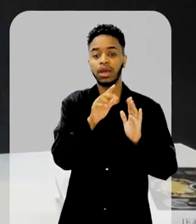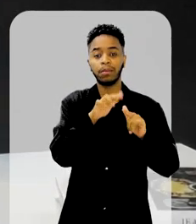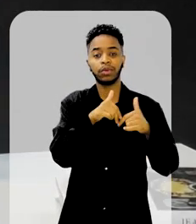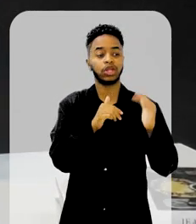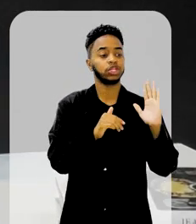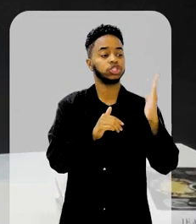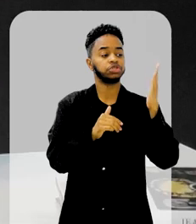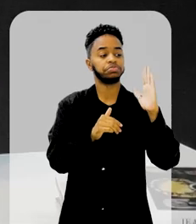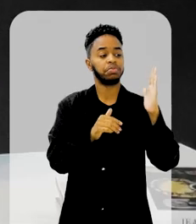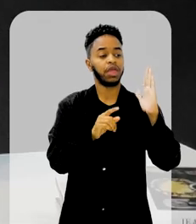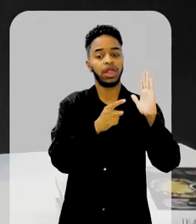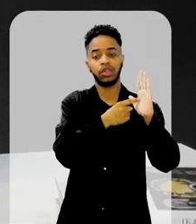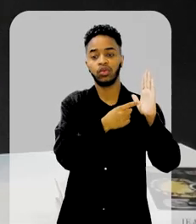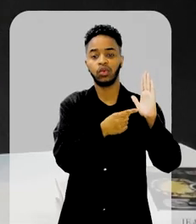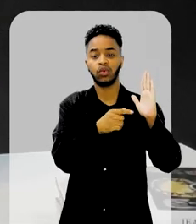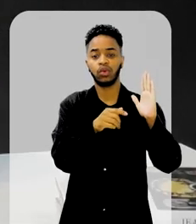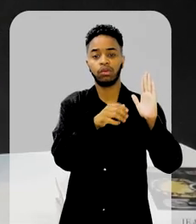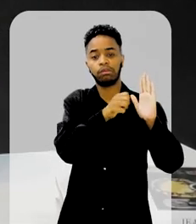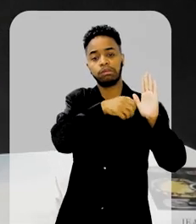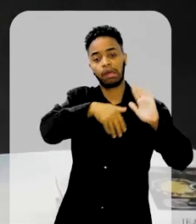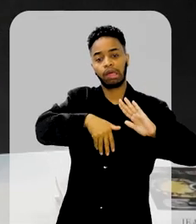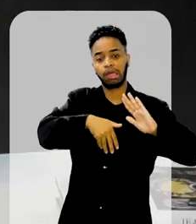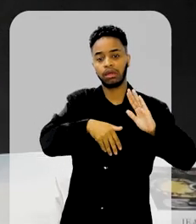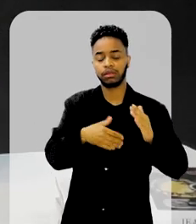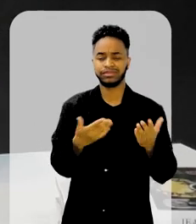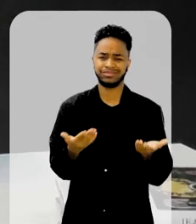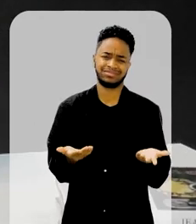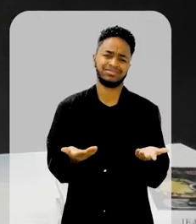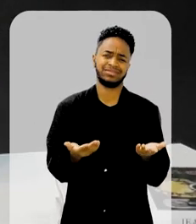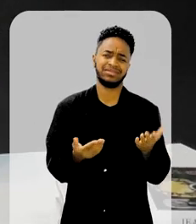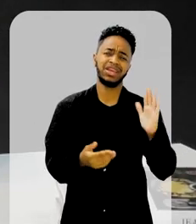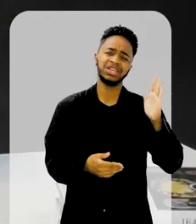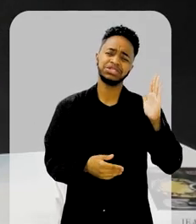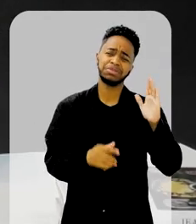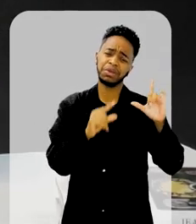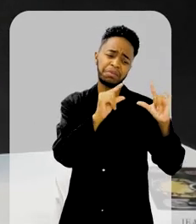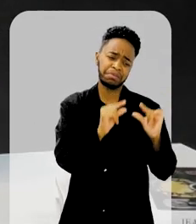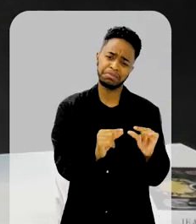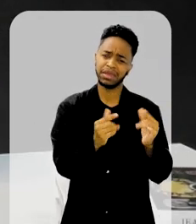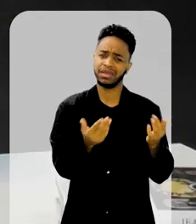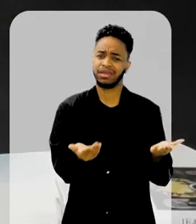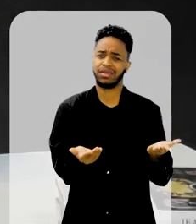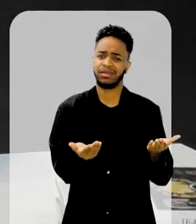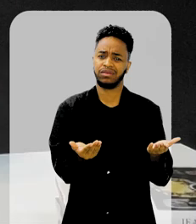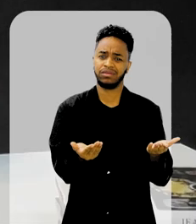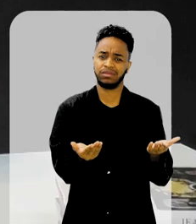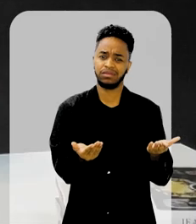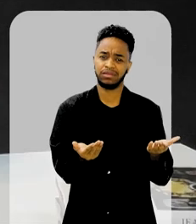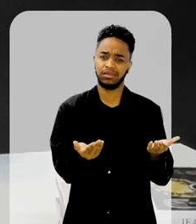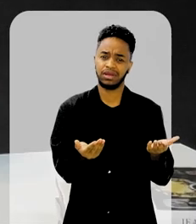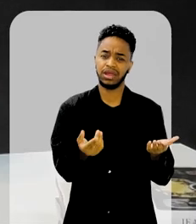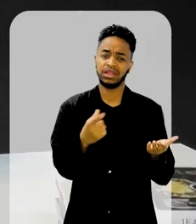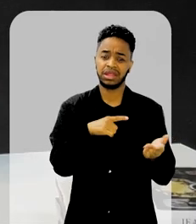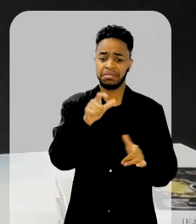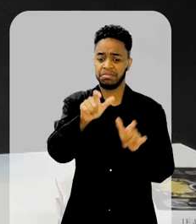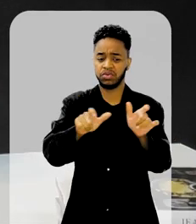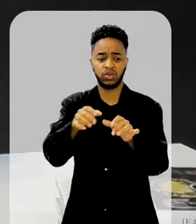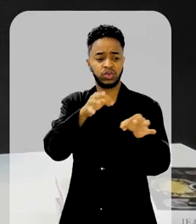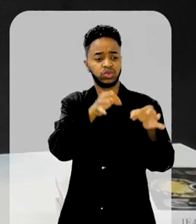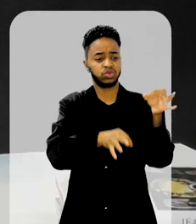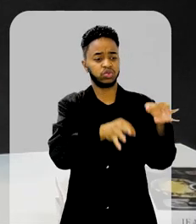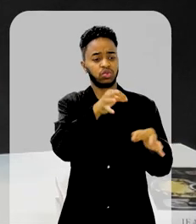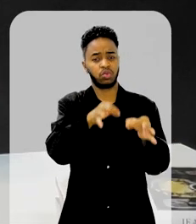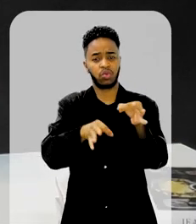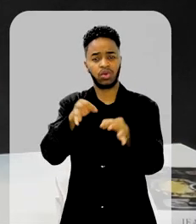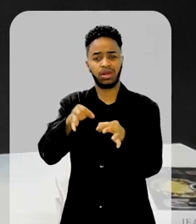on o espelho da placa da saia do car está pendurado um espelho de 10 cm aí você tem um julgador